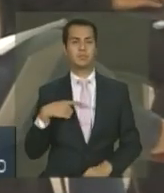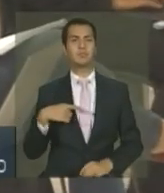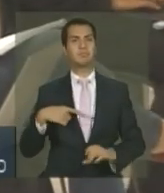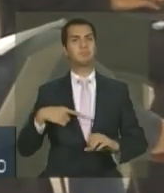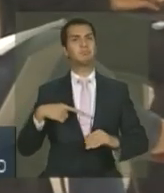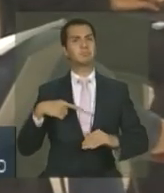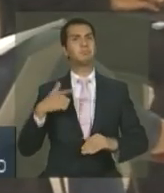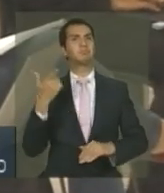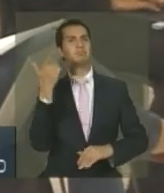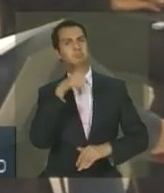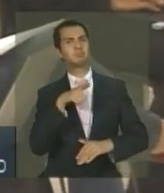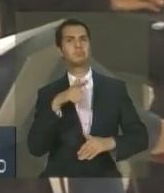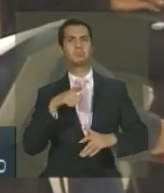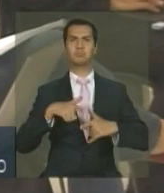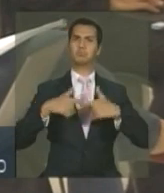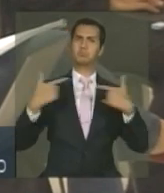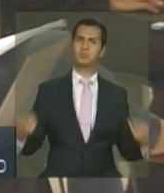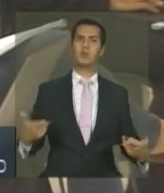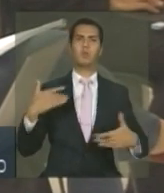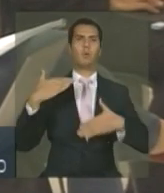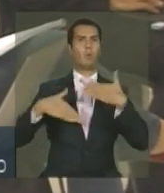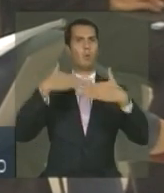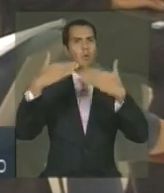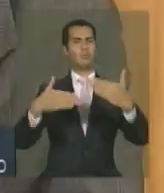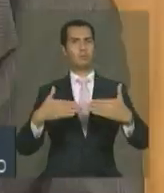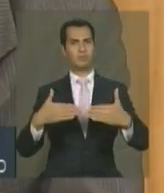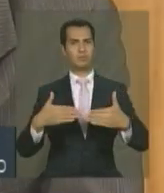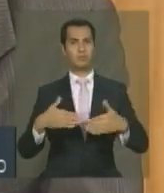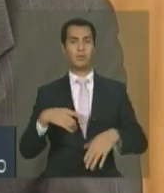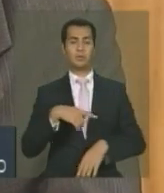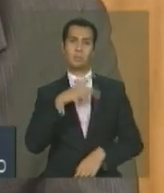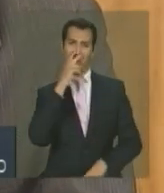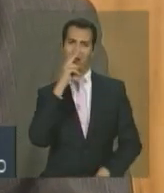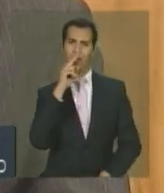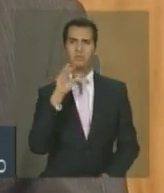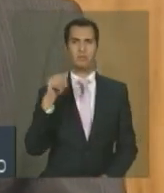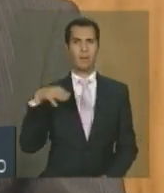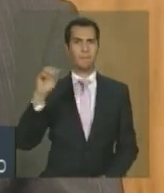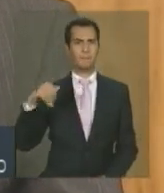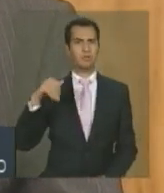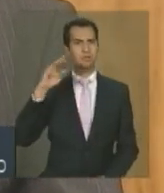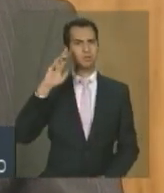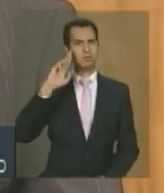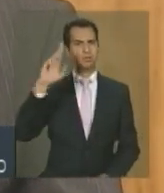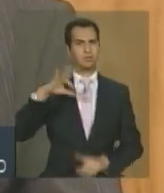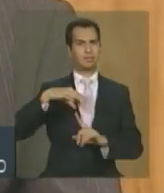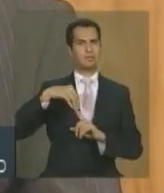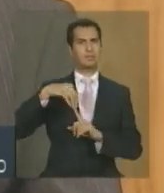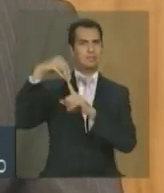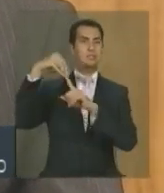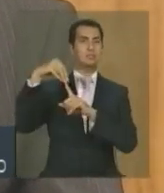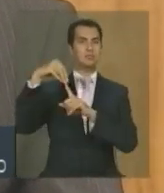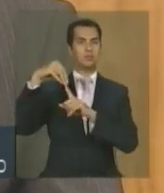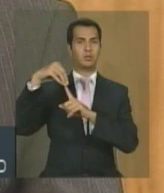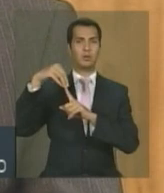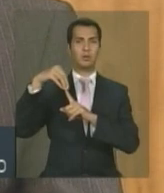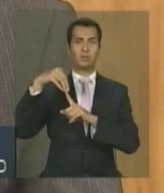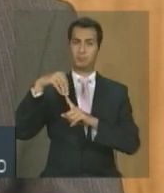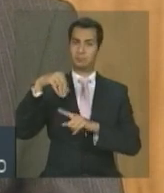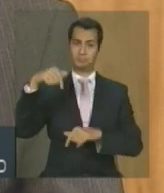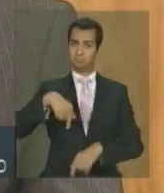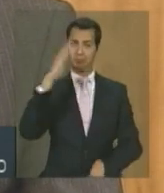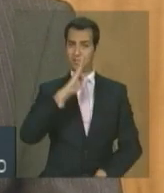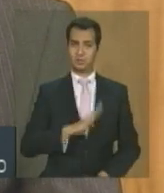importante, que eu acho que é o único país do mundo que vocês estão liderando. é a força dessa engenharia. Eles têm